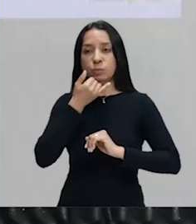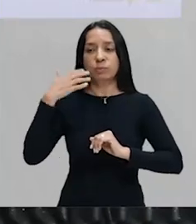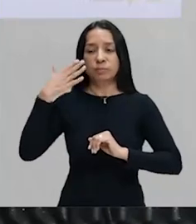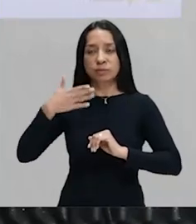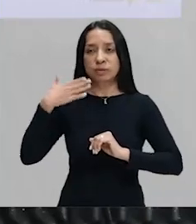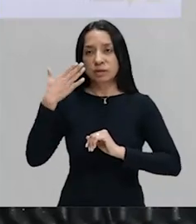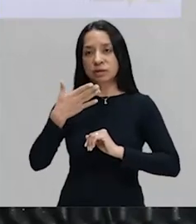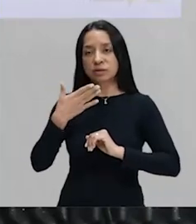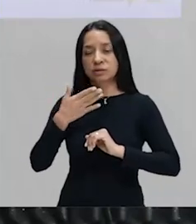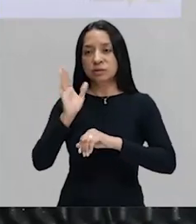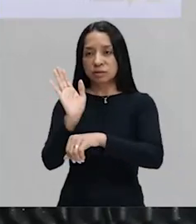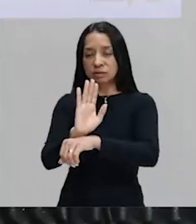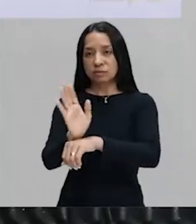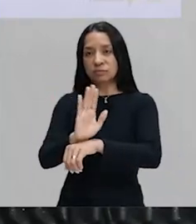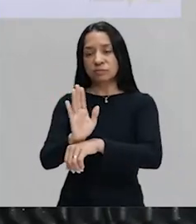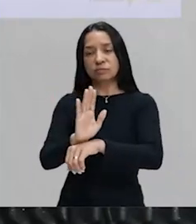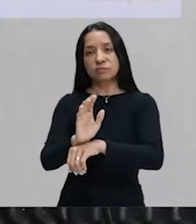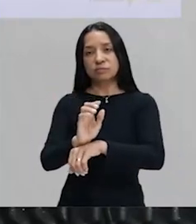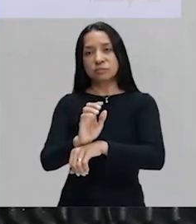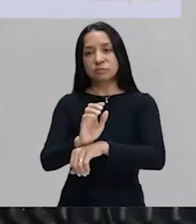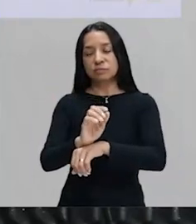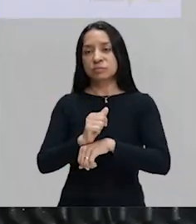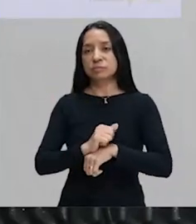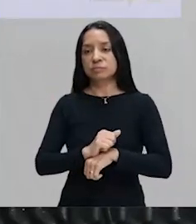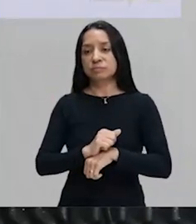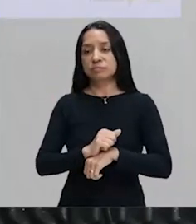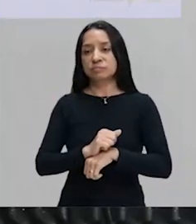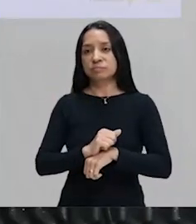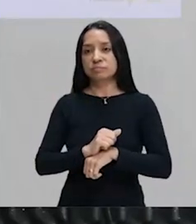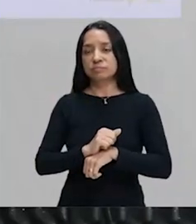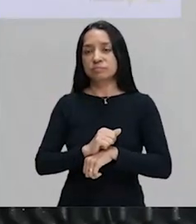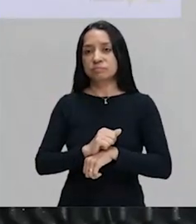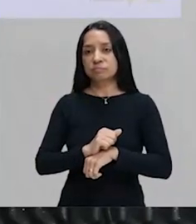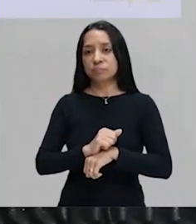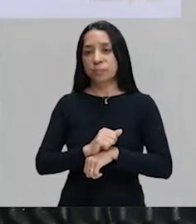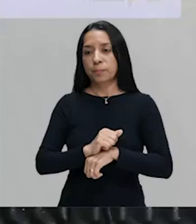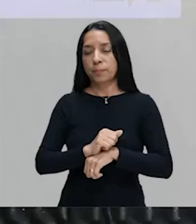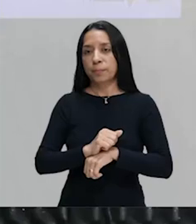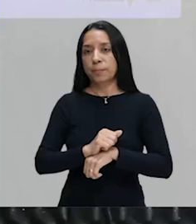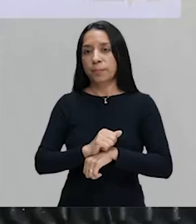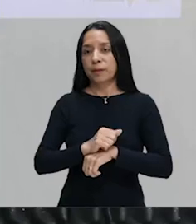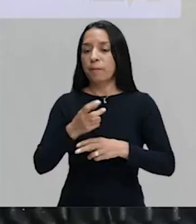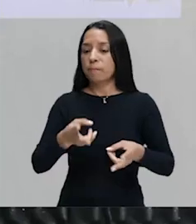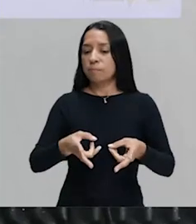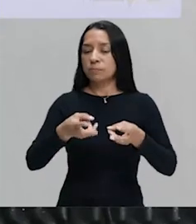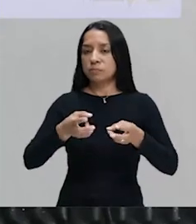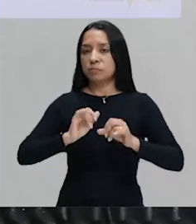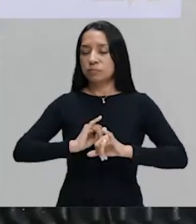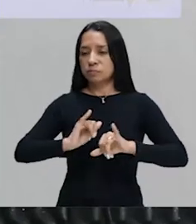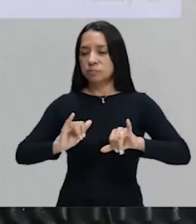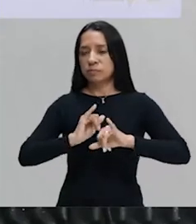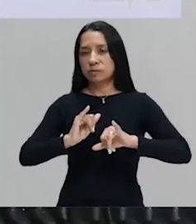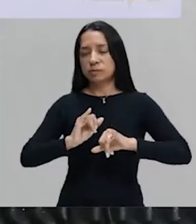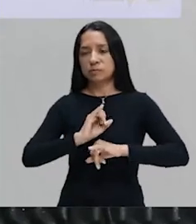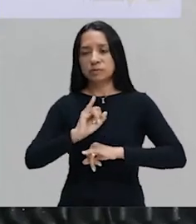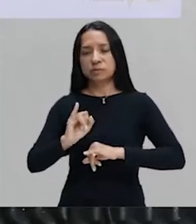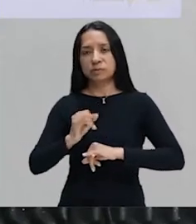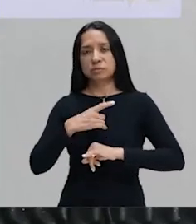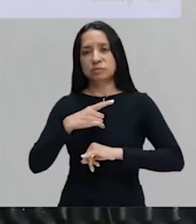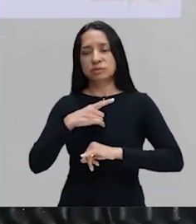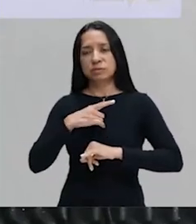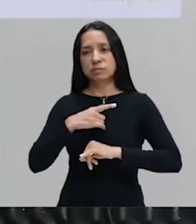toda essa gama de informações para vocês. Se não dá para assistir na TV